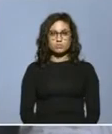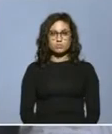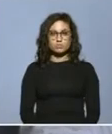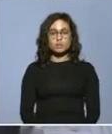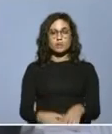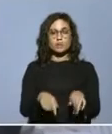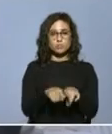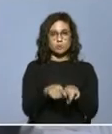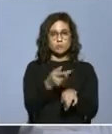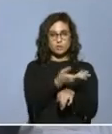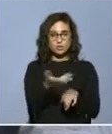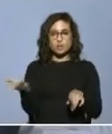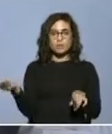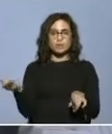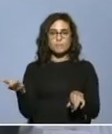Irmãos,